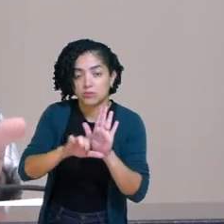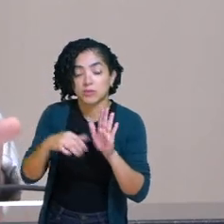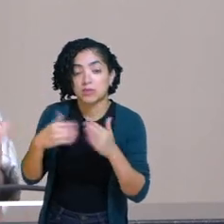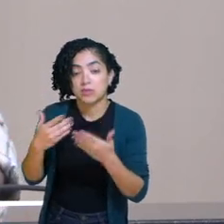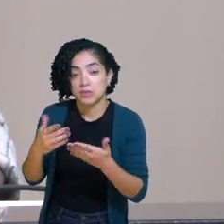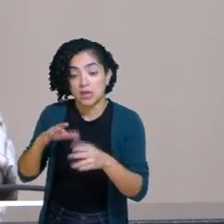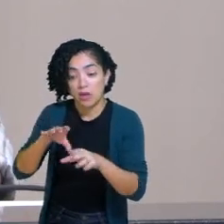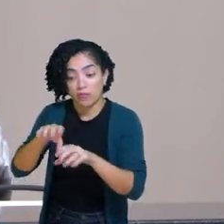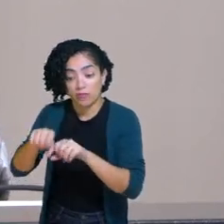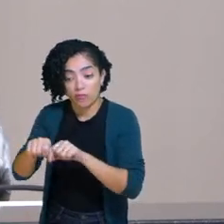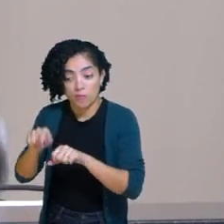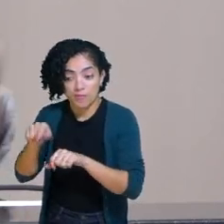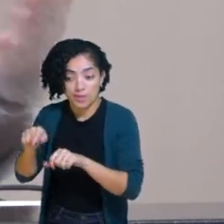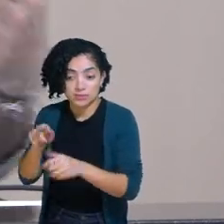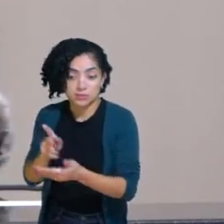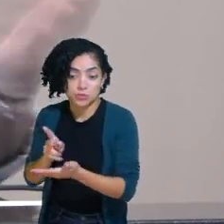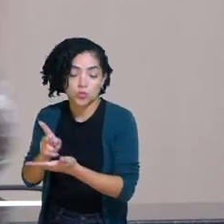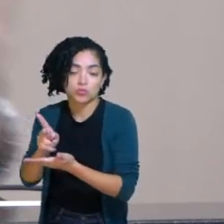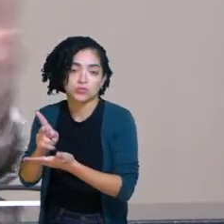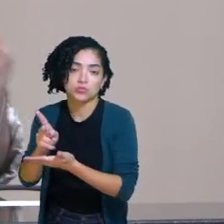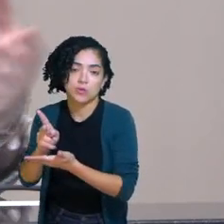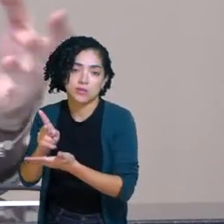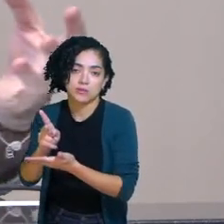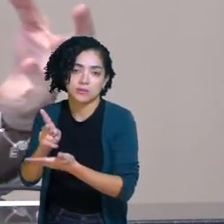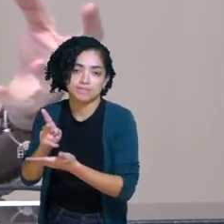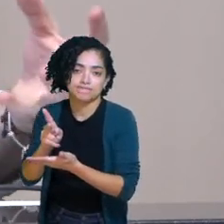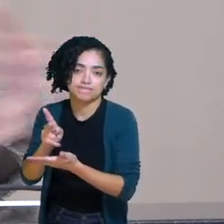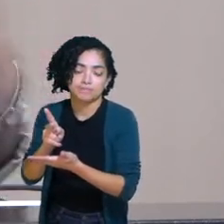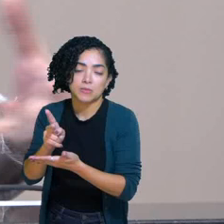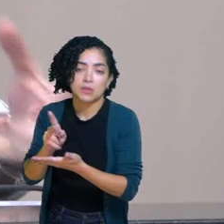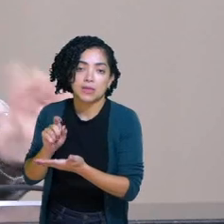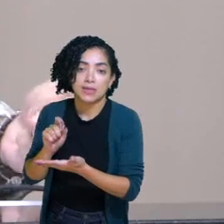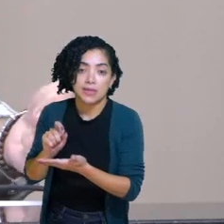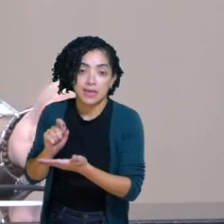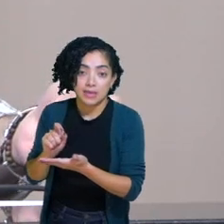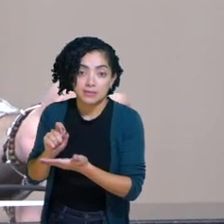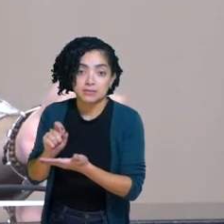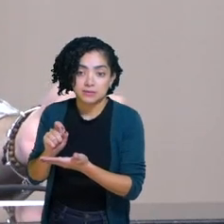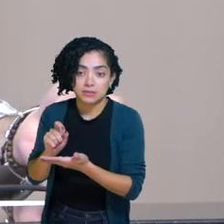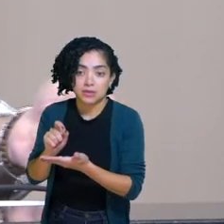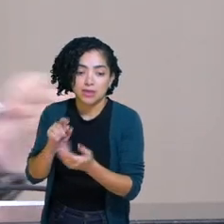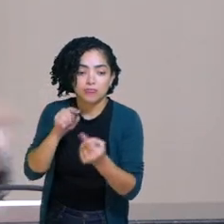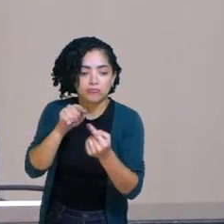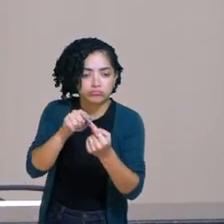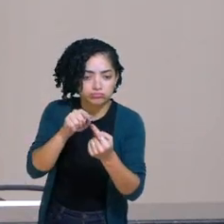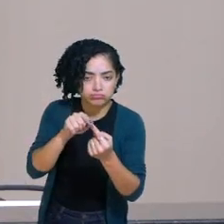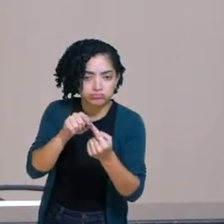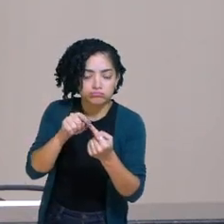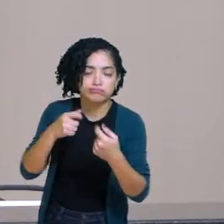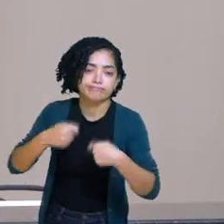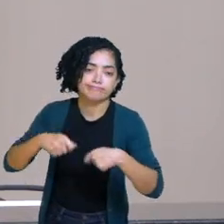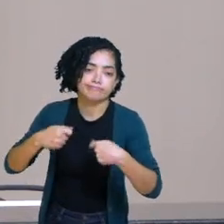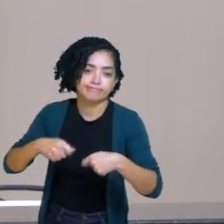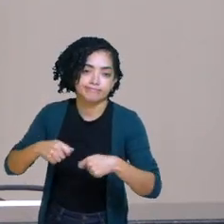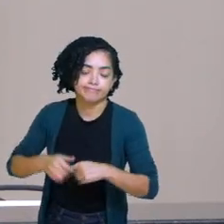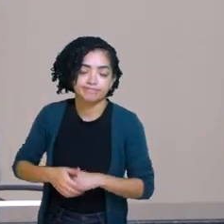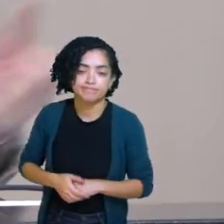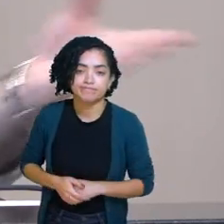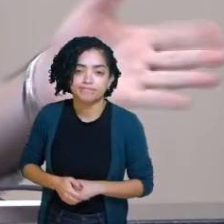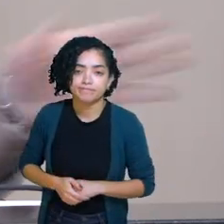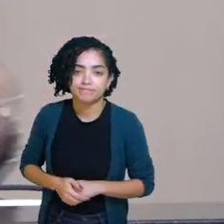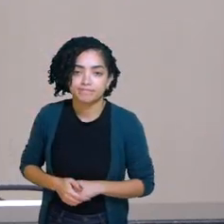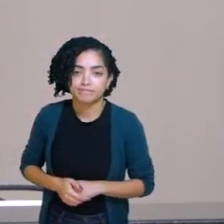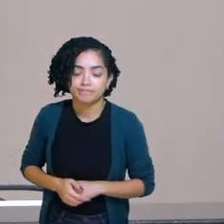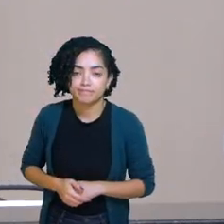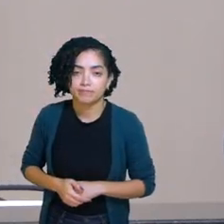formação continuada É essa a atender essa necessidade também né ah